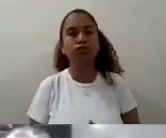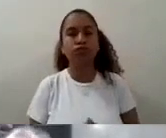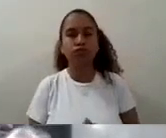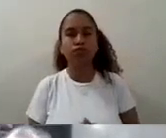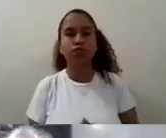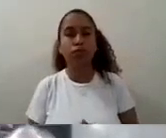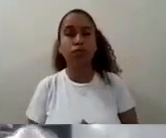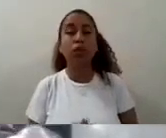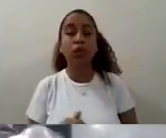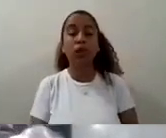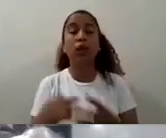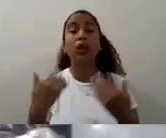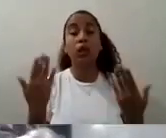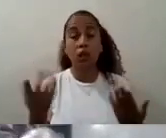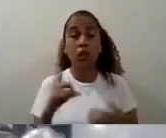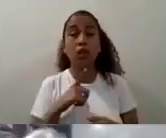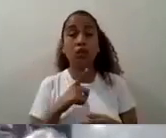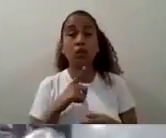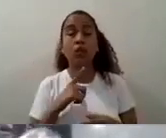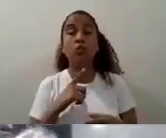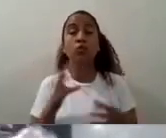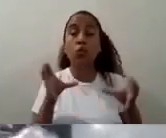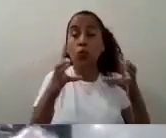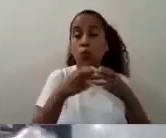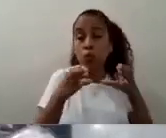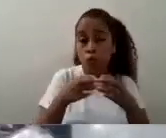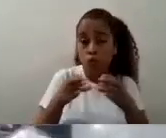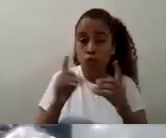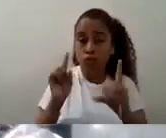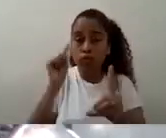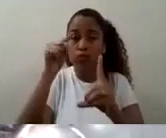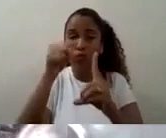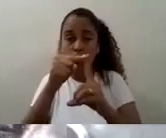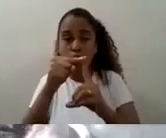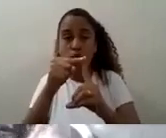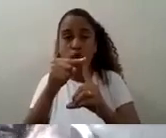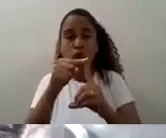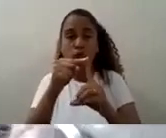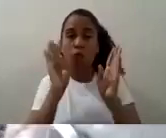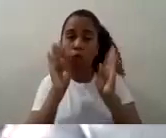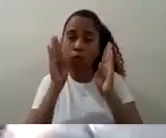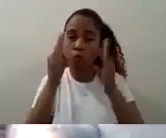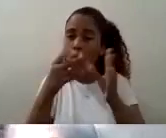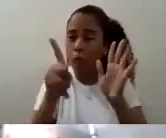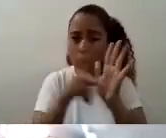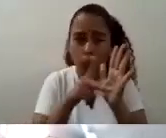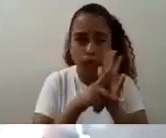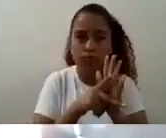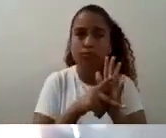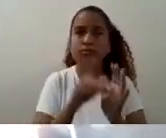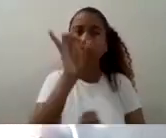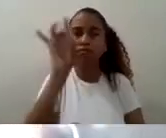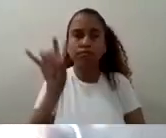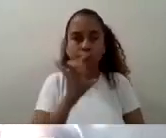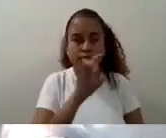E aí a gente tem um conjunto aí de objetivos específicos. E cada um desses